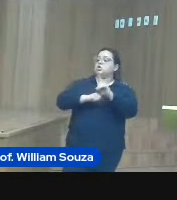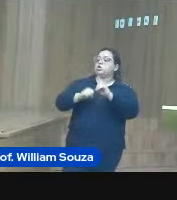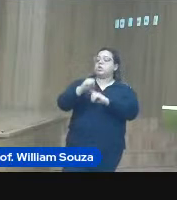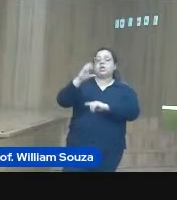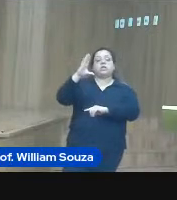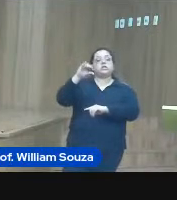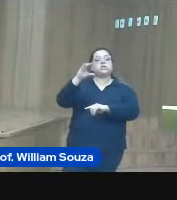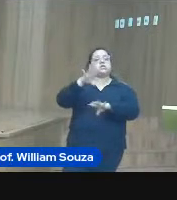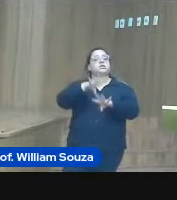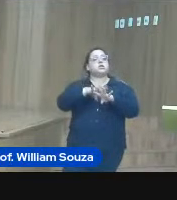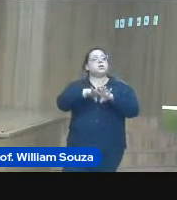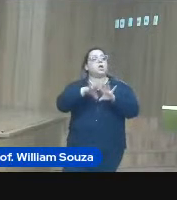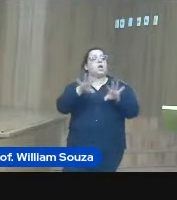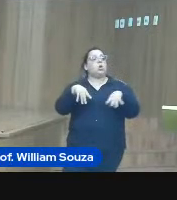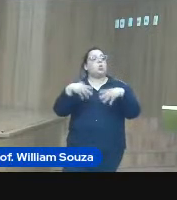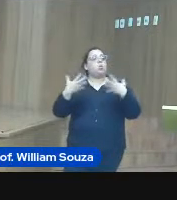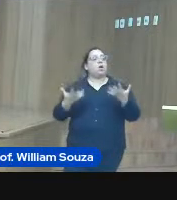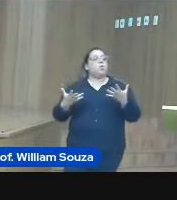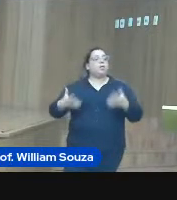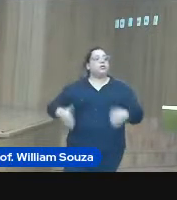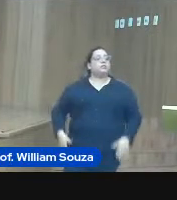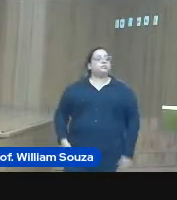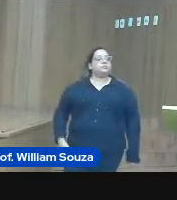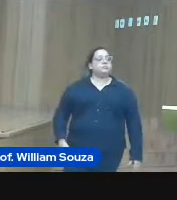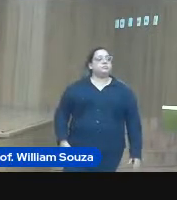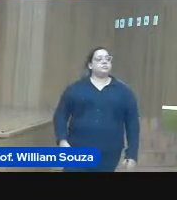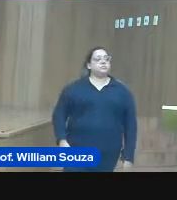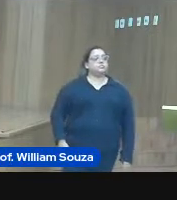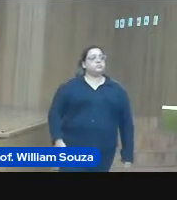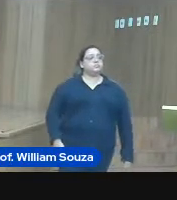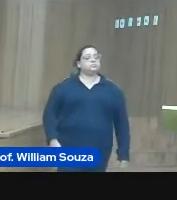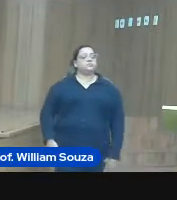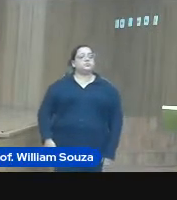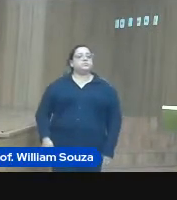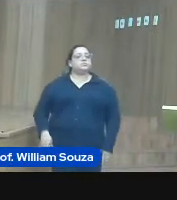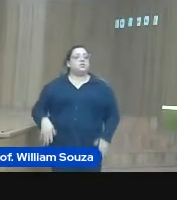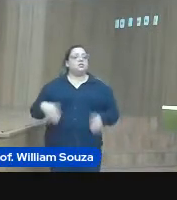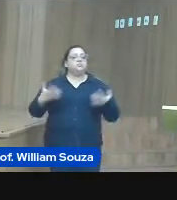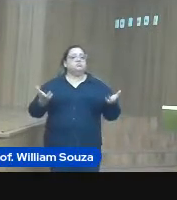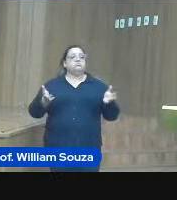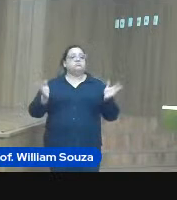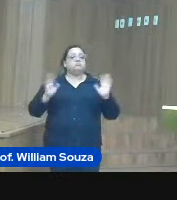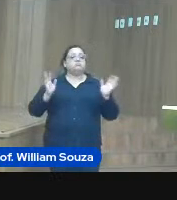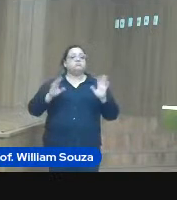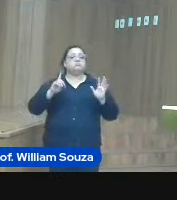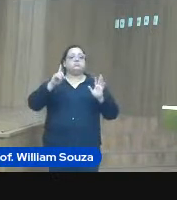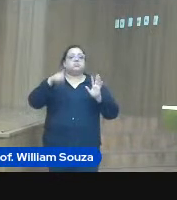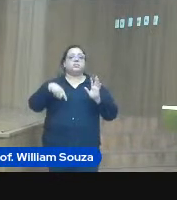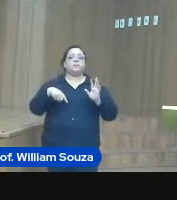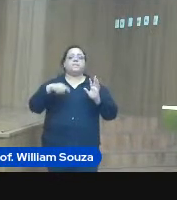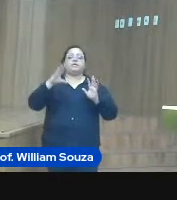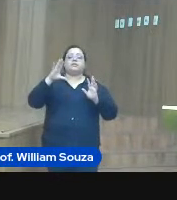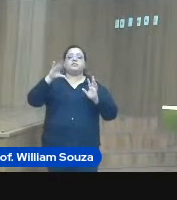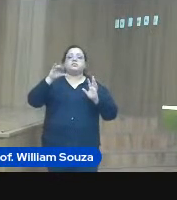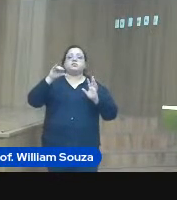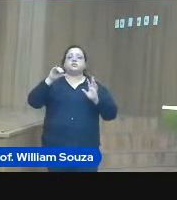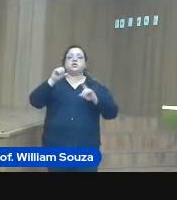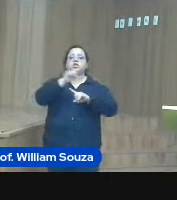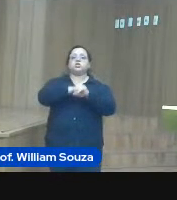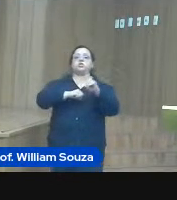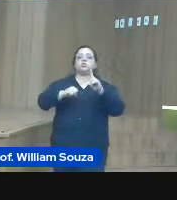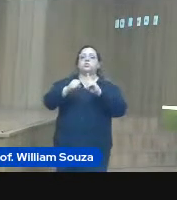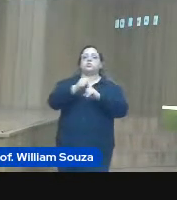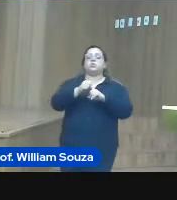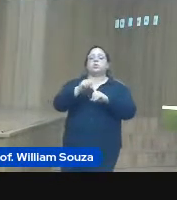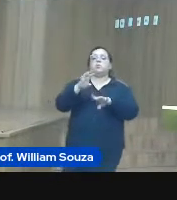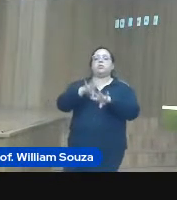matemática? E tem matemático que responde assim: ah, lidar com isso é tarefa dos cientistas sociais.